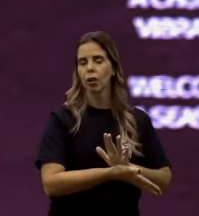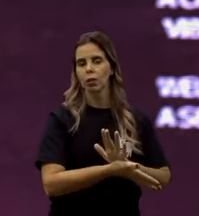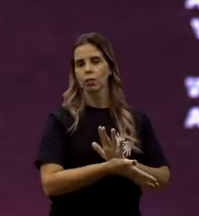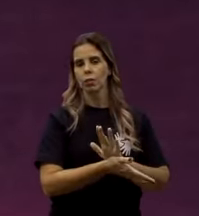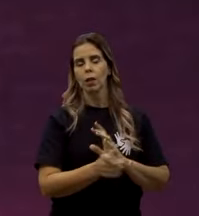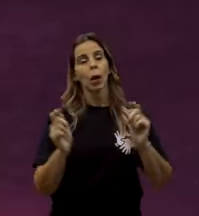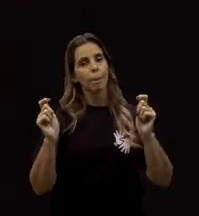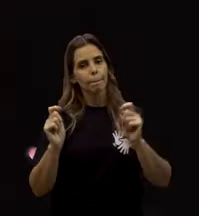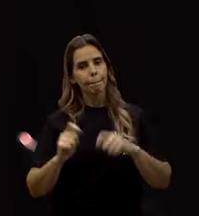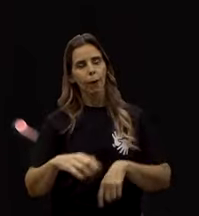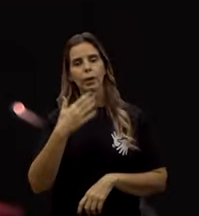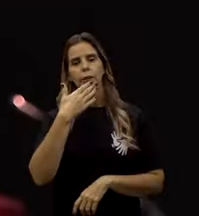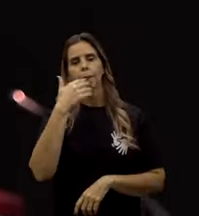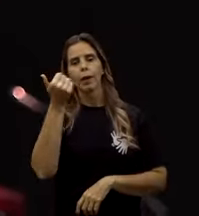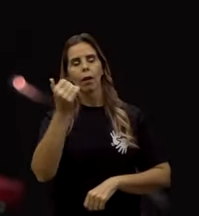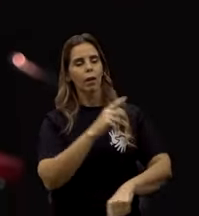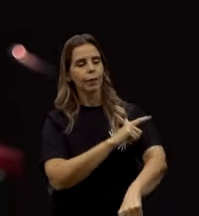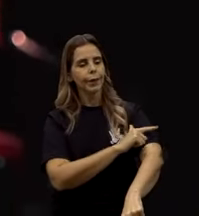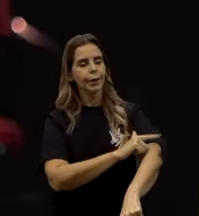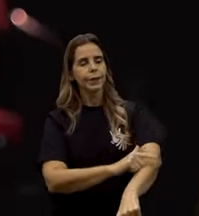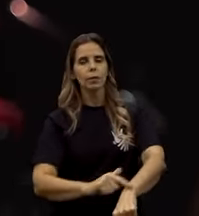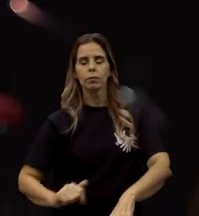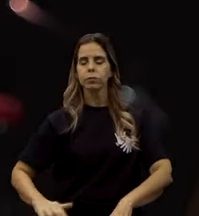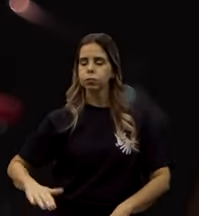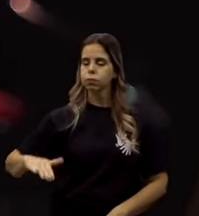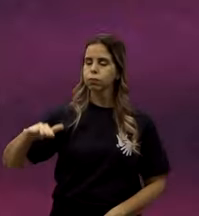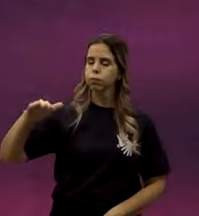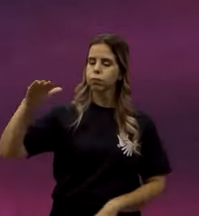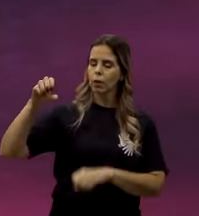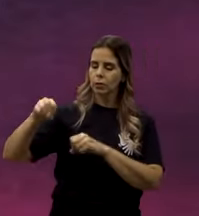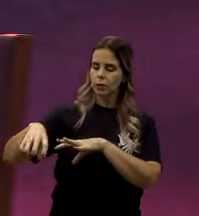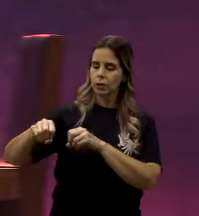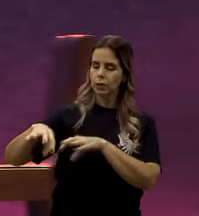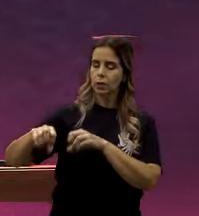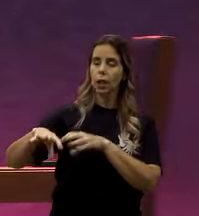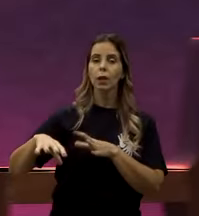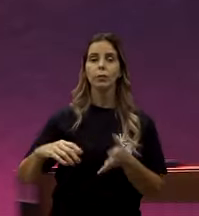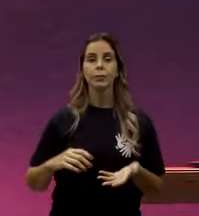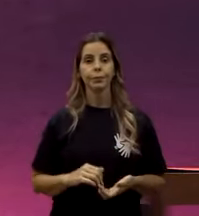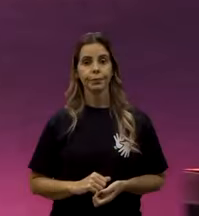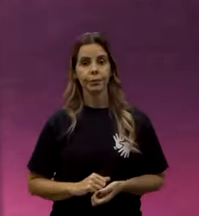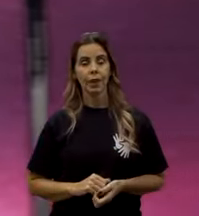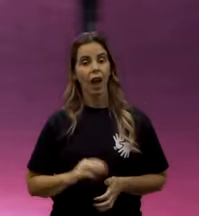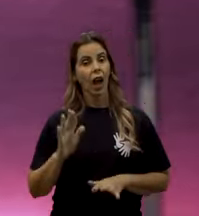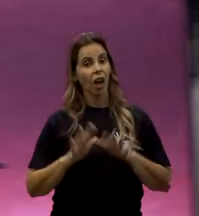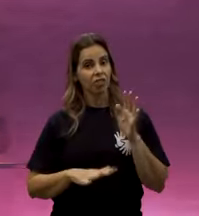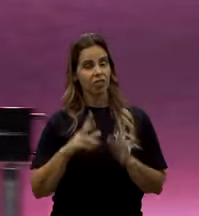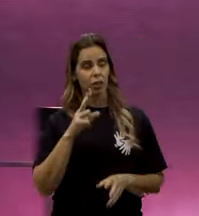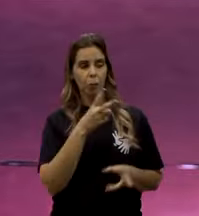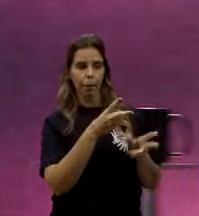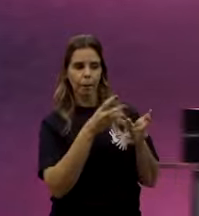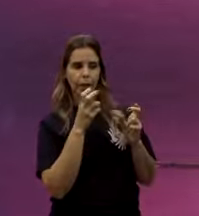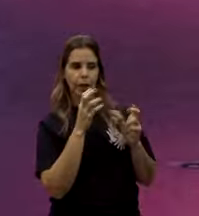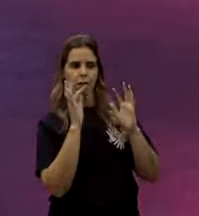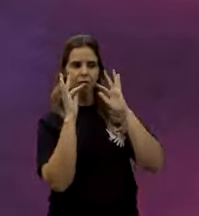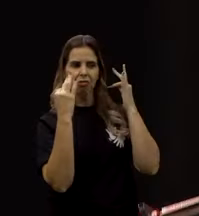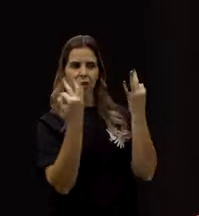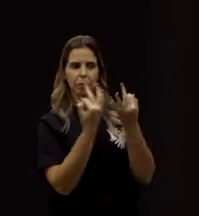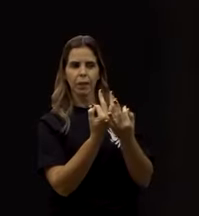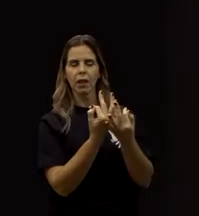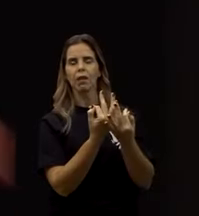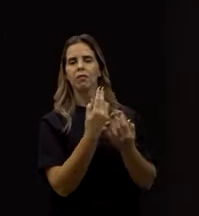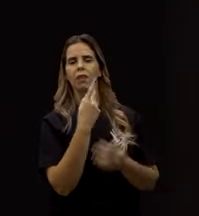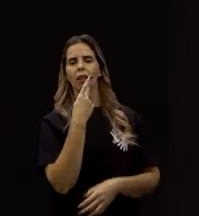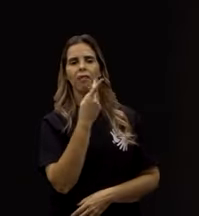educação vira mal educado pode ter sido por isso que às vezes eu vejo os pais algumas pessoas falam assim não